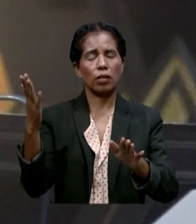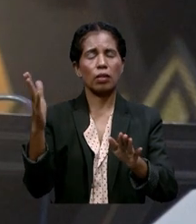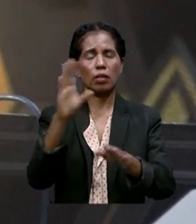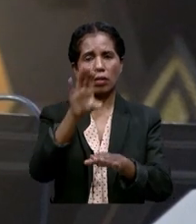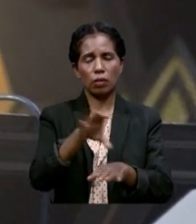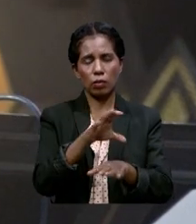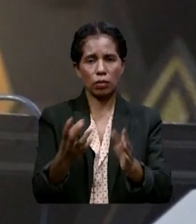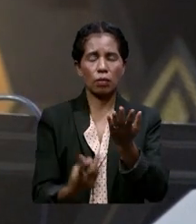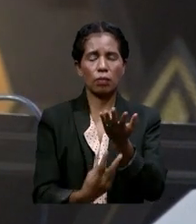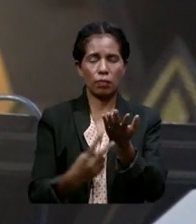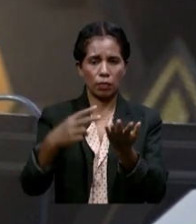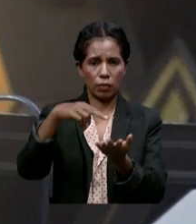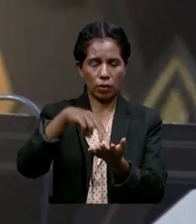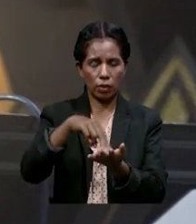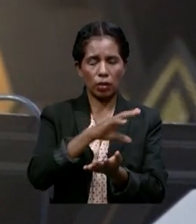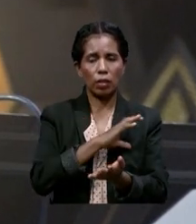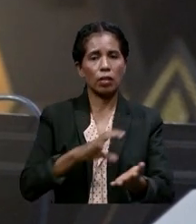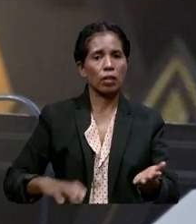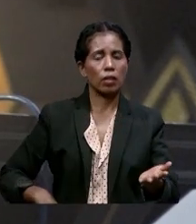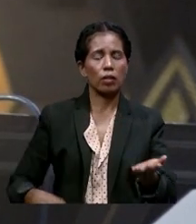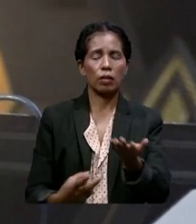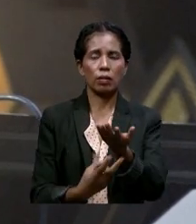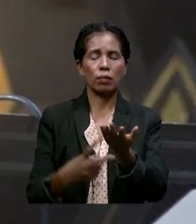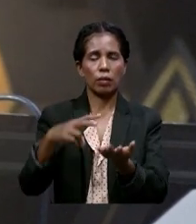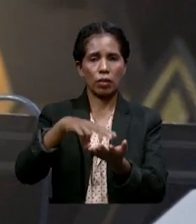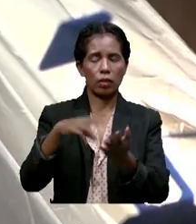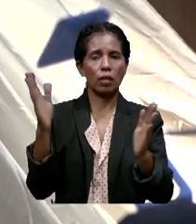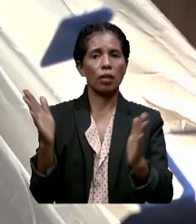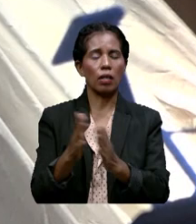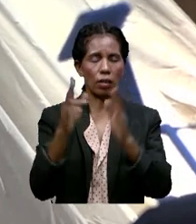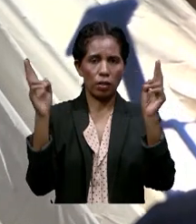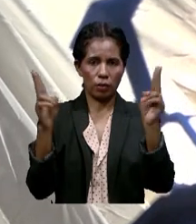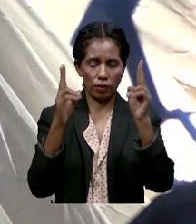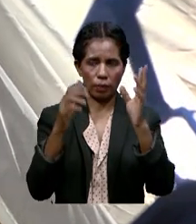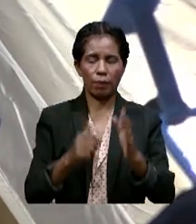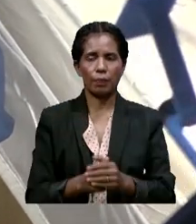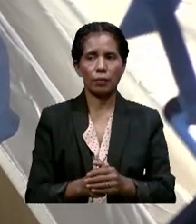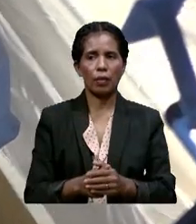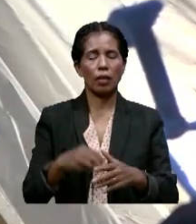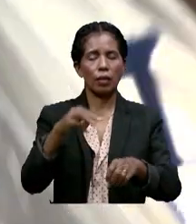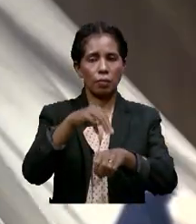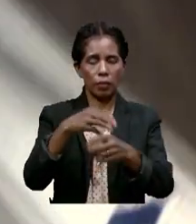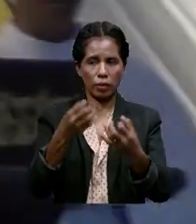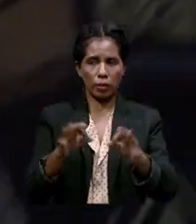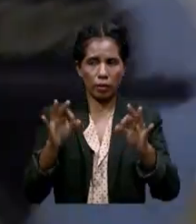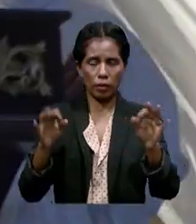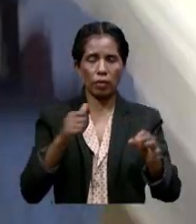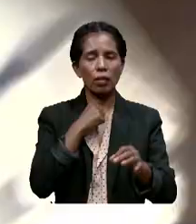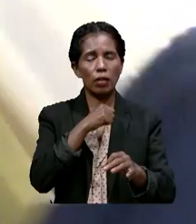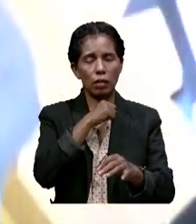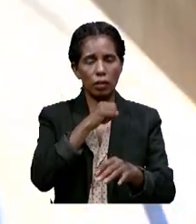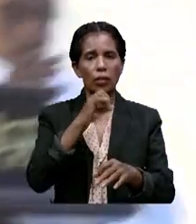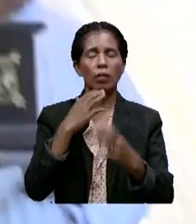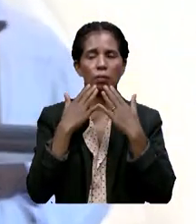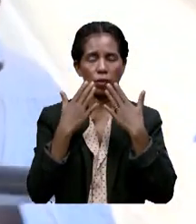sona. Cristo morisia sona. Aleluia. Hafa in remata misa sábado aleluia, padre pároco ne